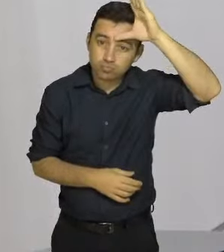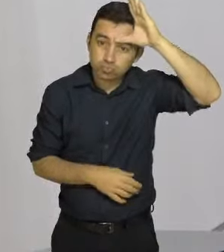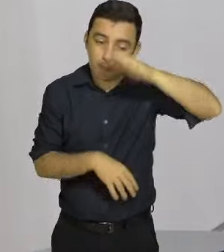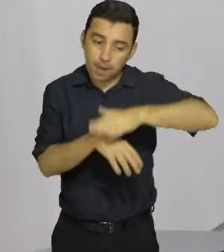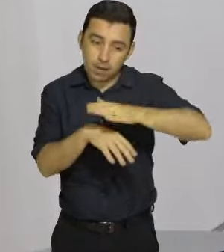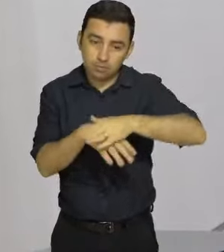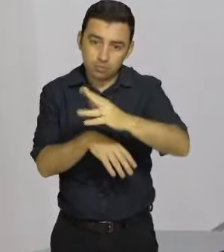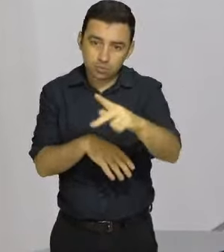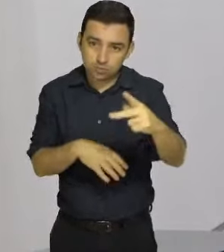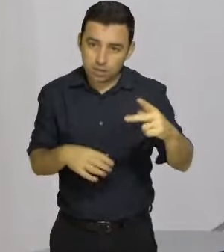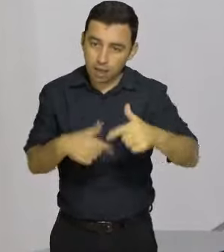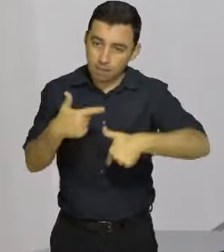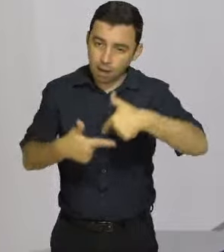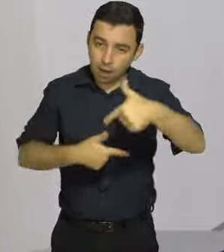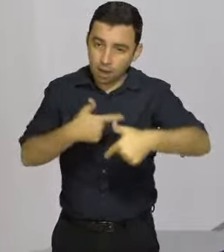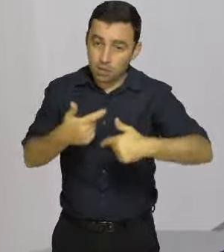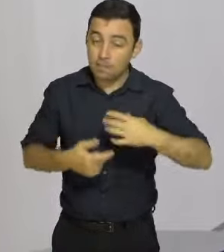trabalho, presença,